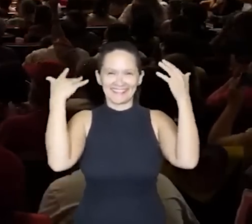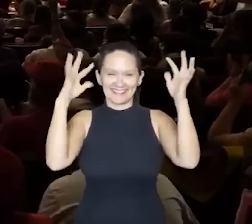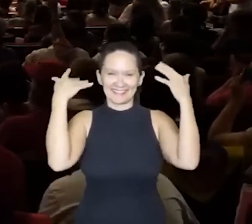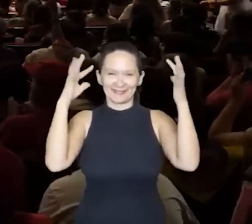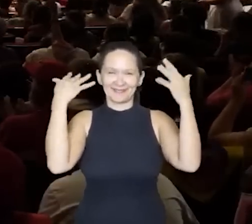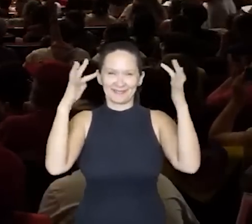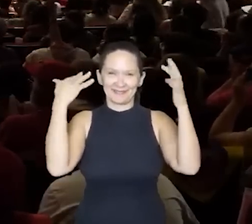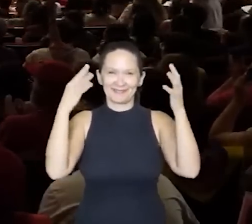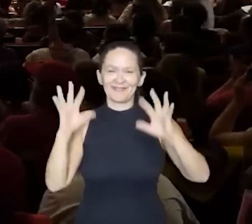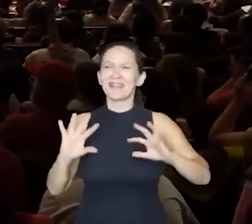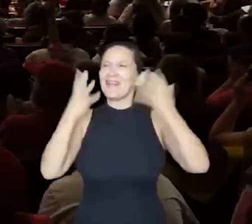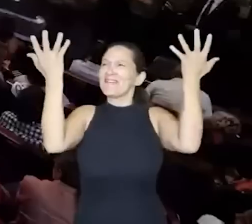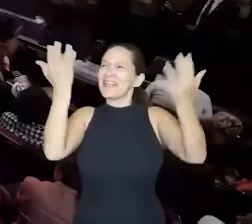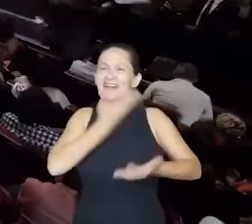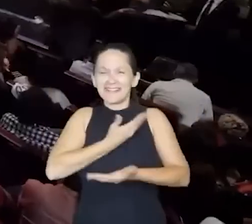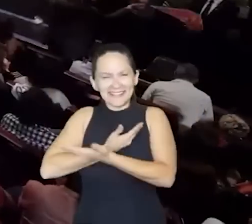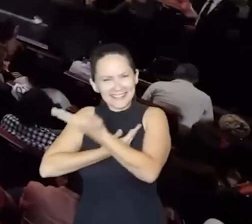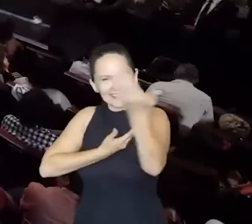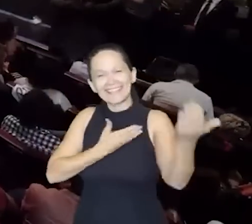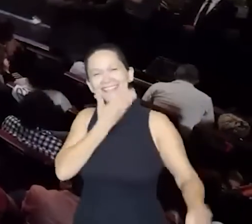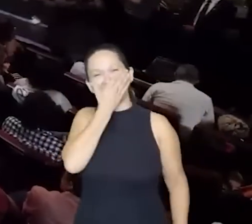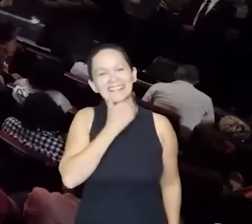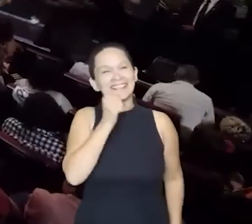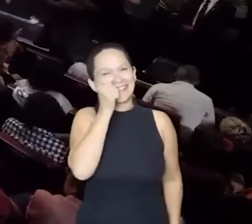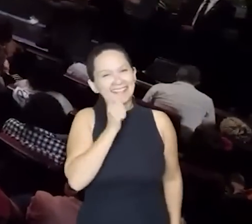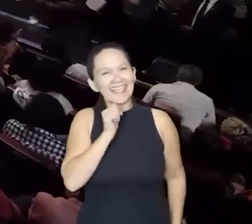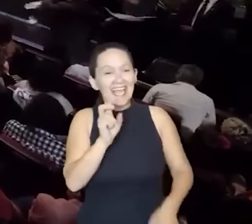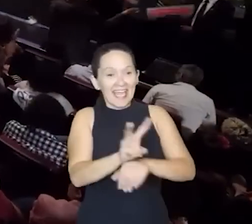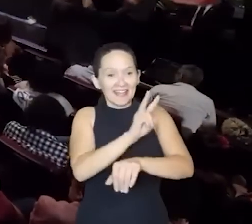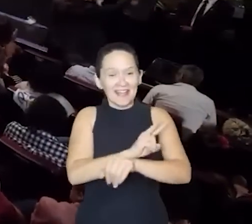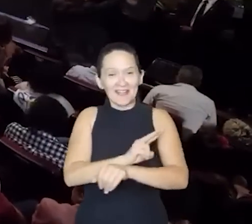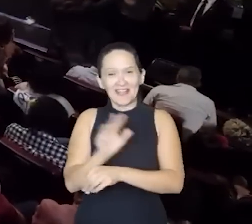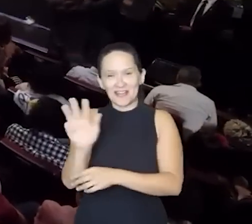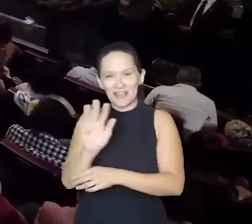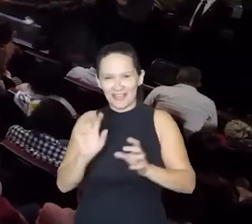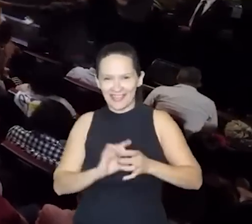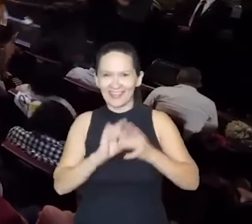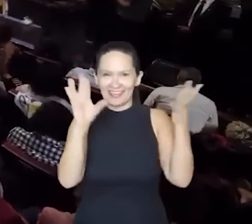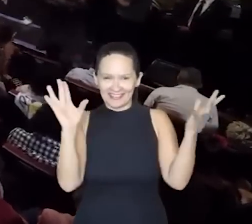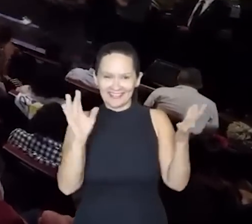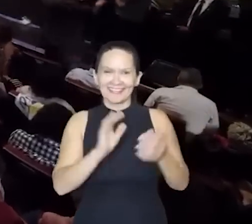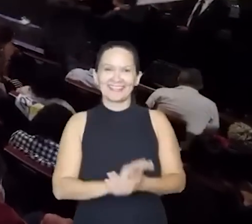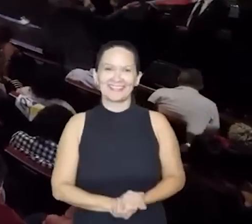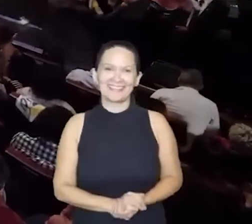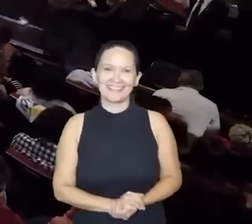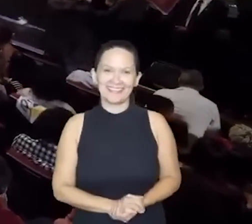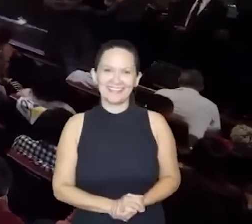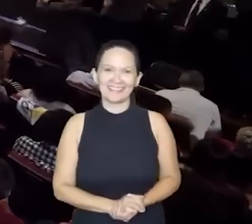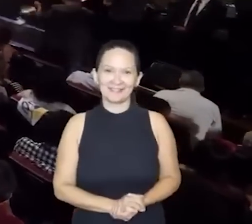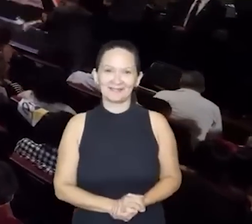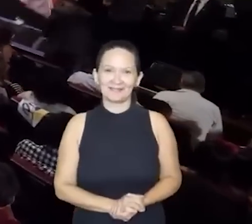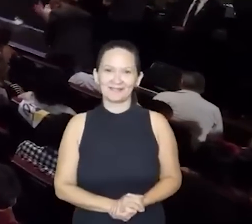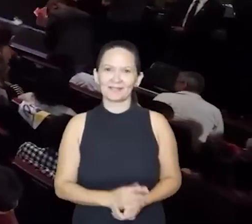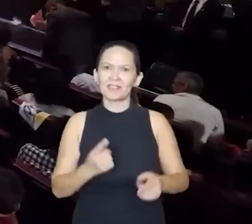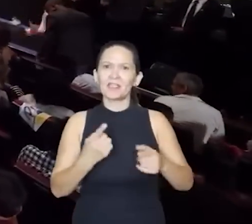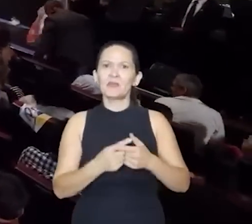Viva os companheiros e companheiras da Vigília Lula Livre! E porque nunca desistimos de lutar,